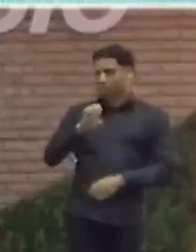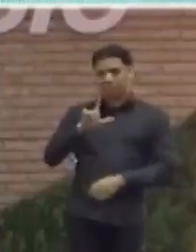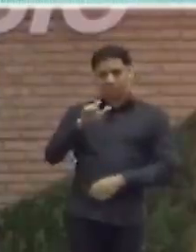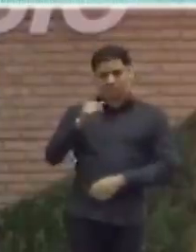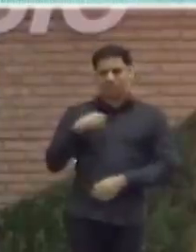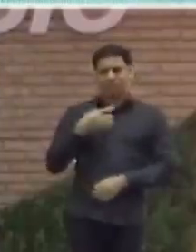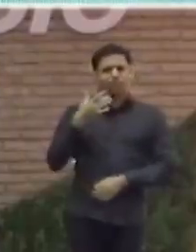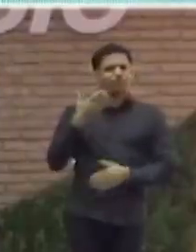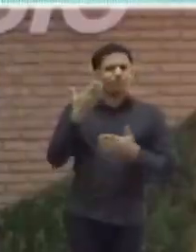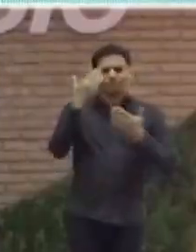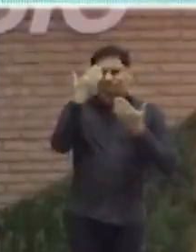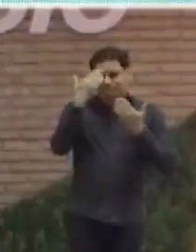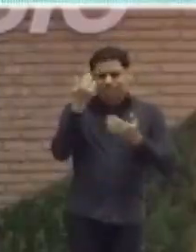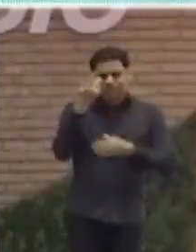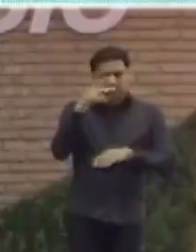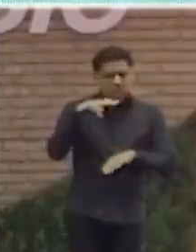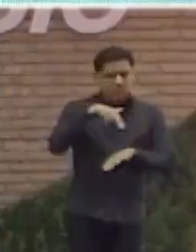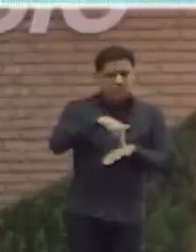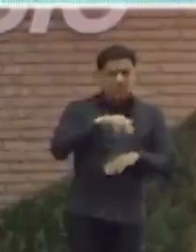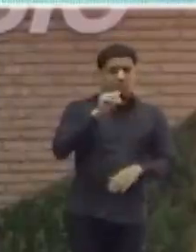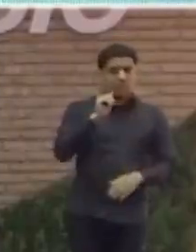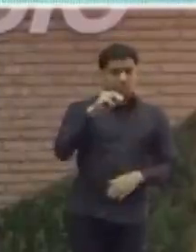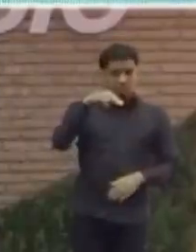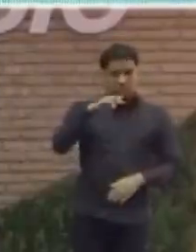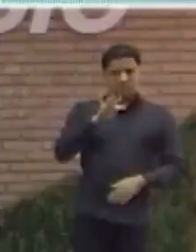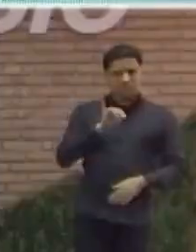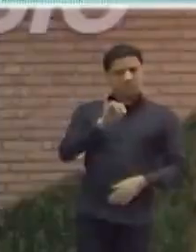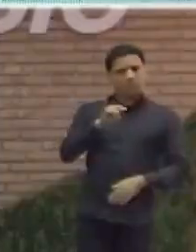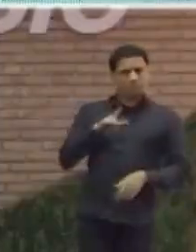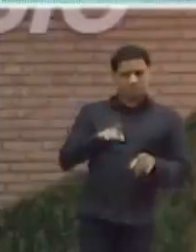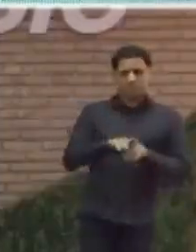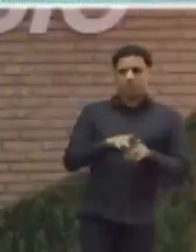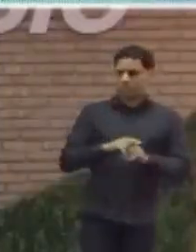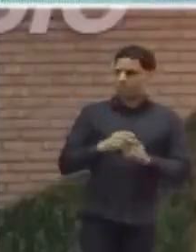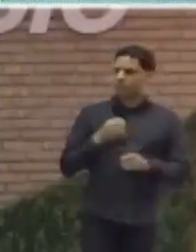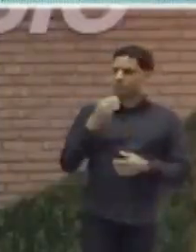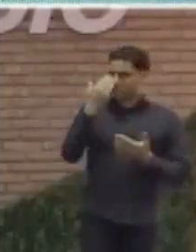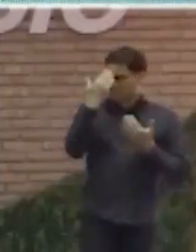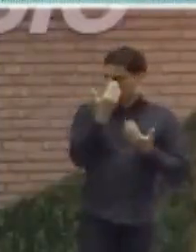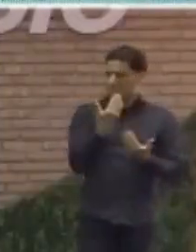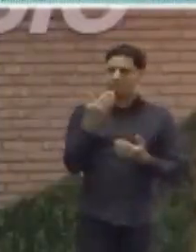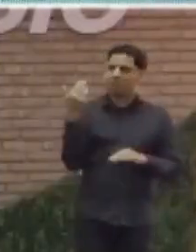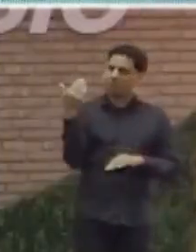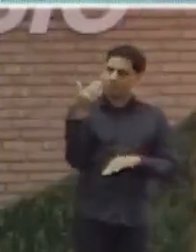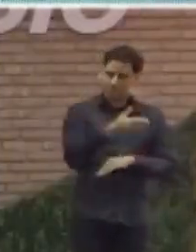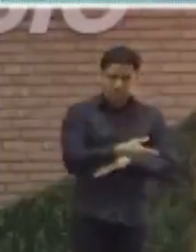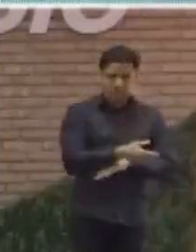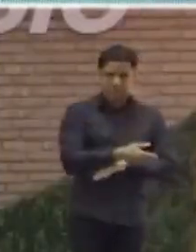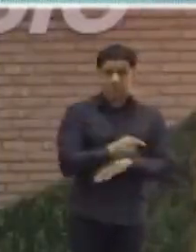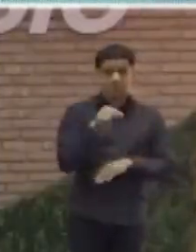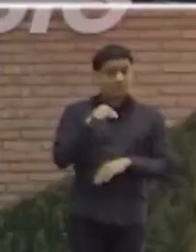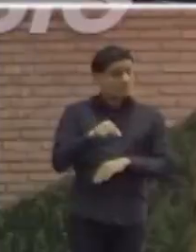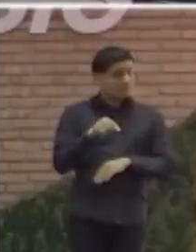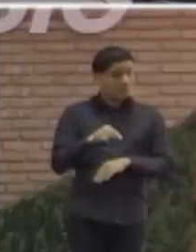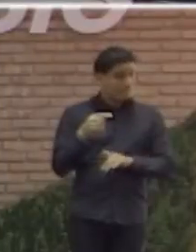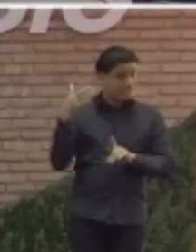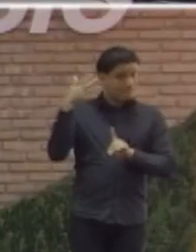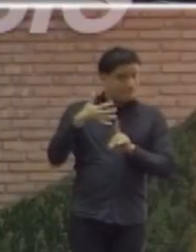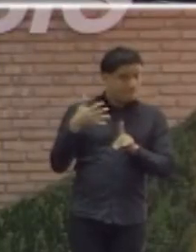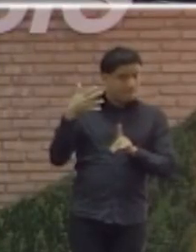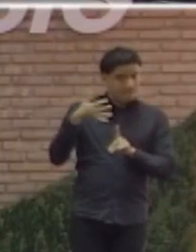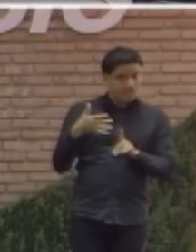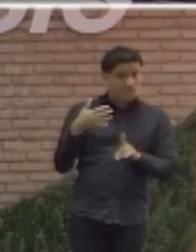conosco. Também o Antti, muito obrigado por ter vindo. Esse painel, né,